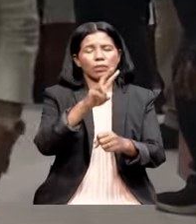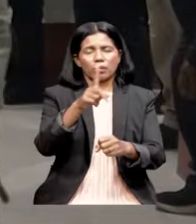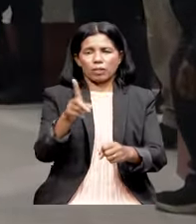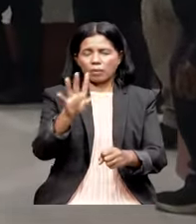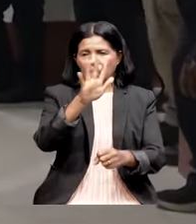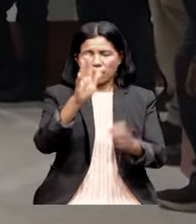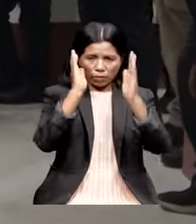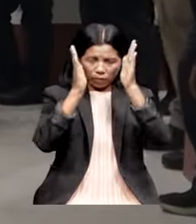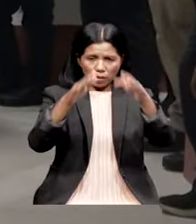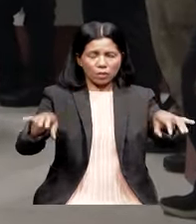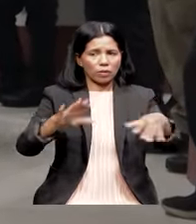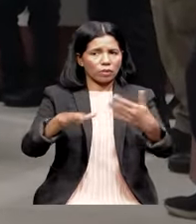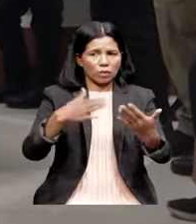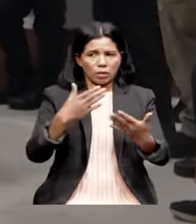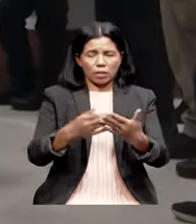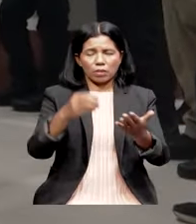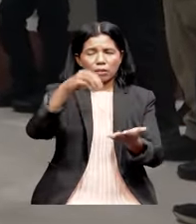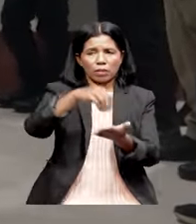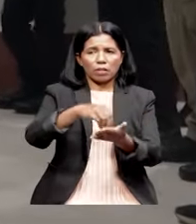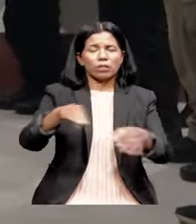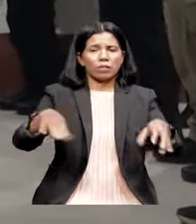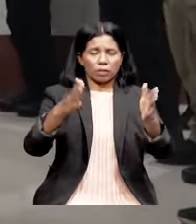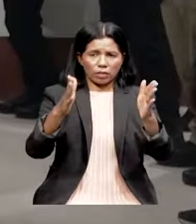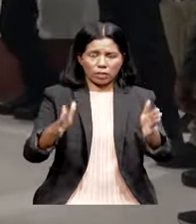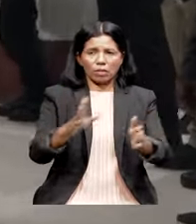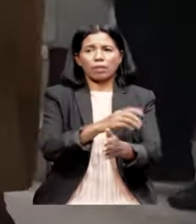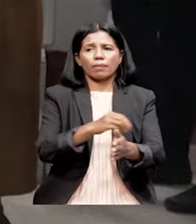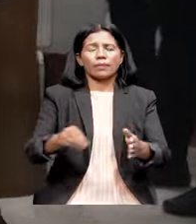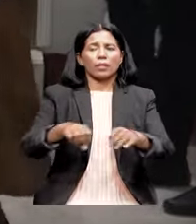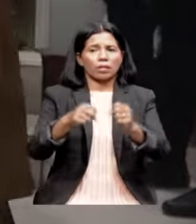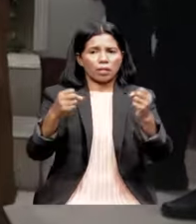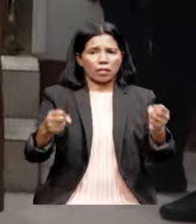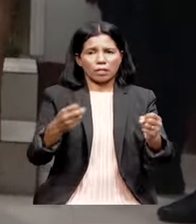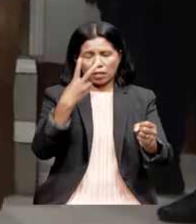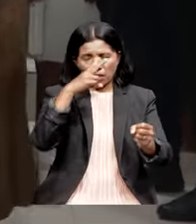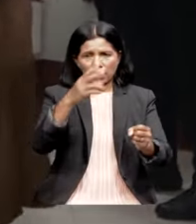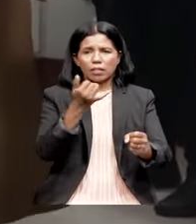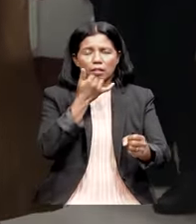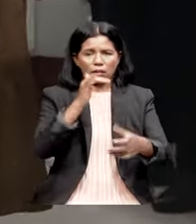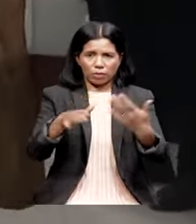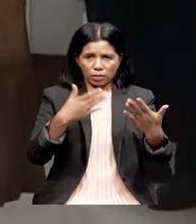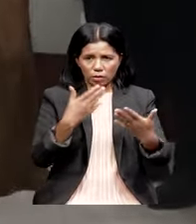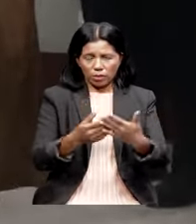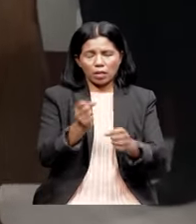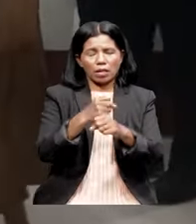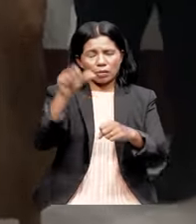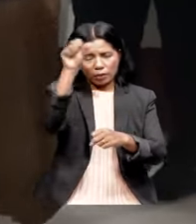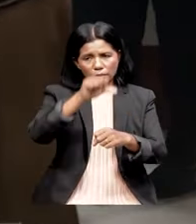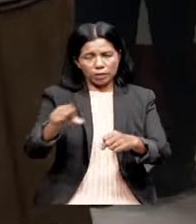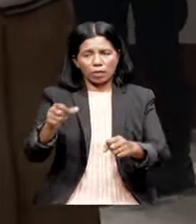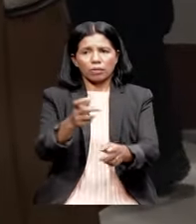konsentra liu ba esforso sira atu hatur hika sistema finanseira nebe naksobu kurizi eru sira no halo auditoria nune